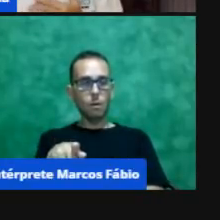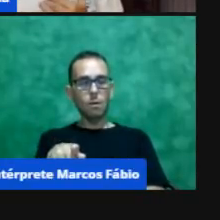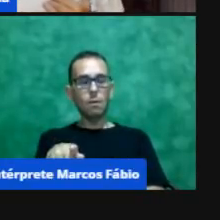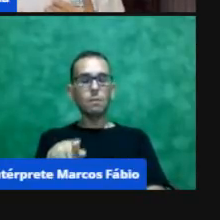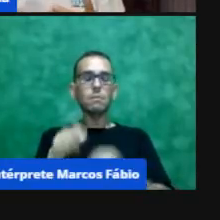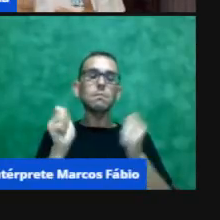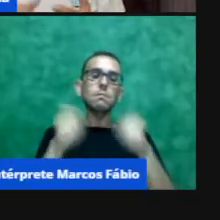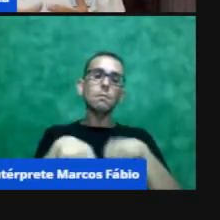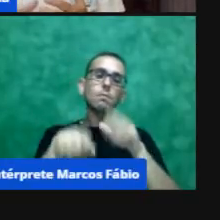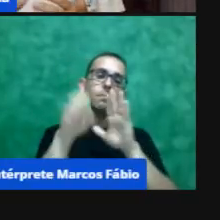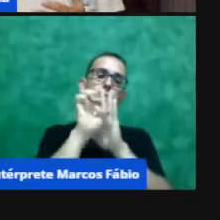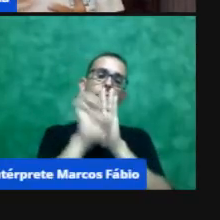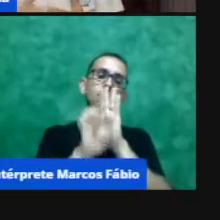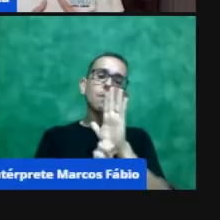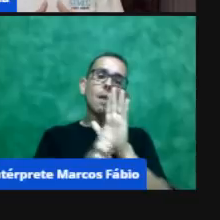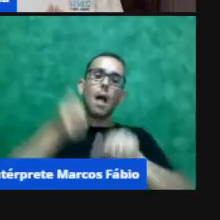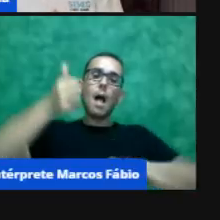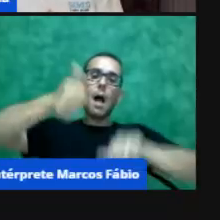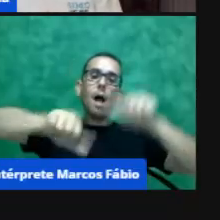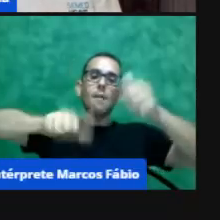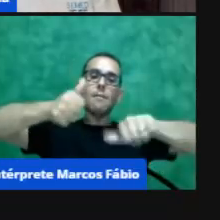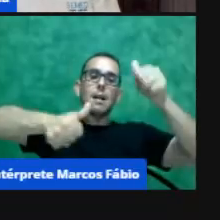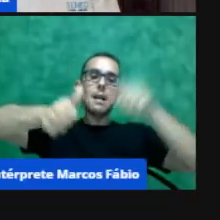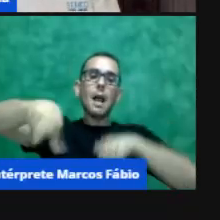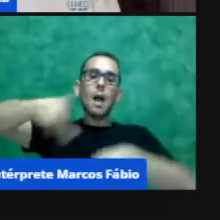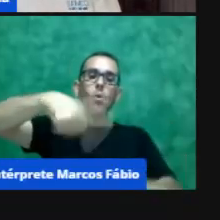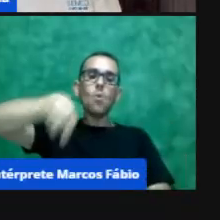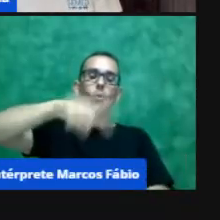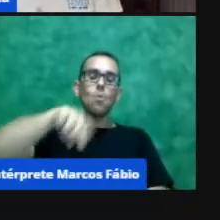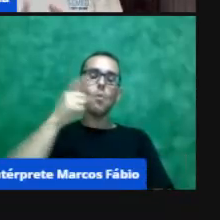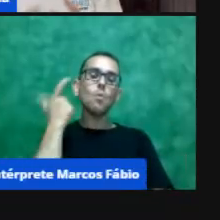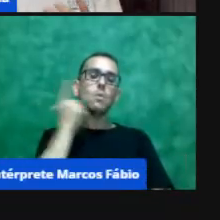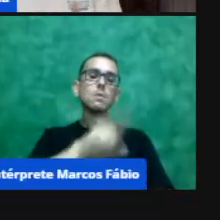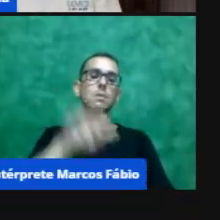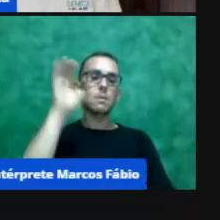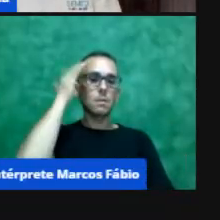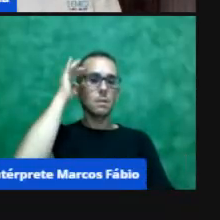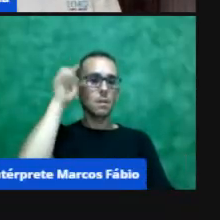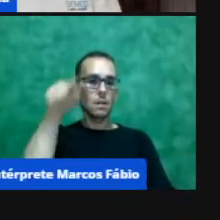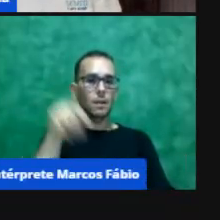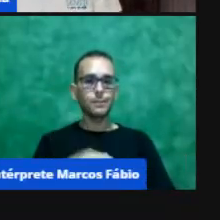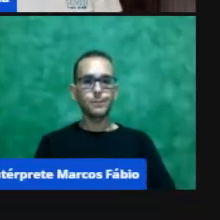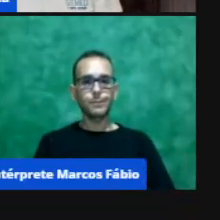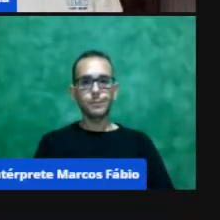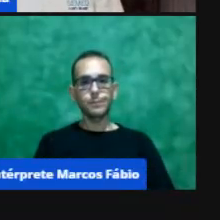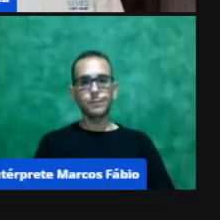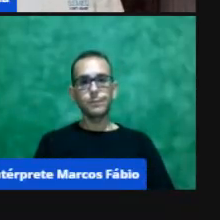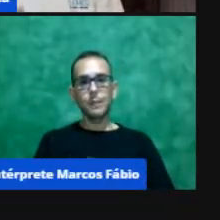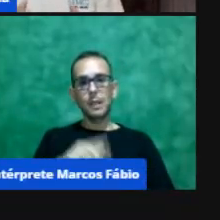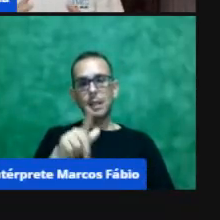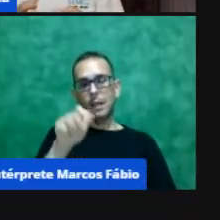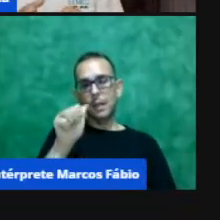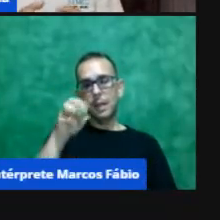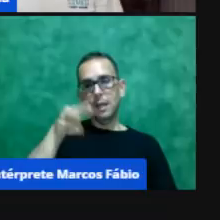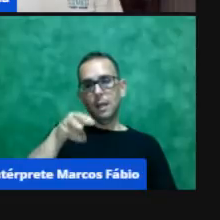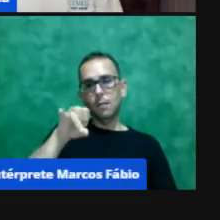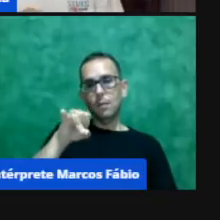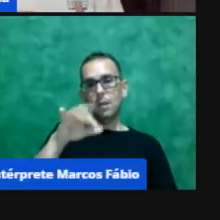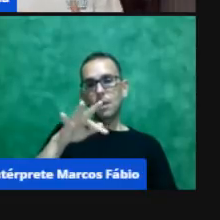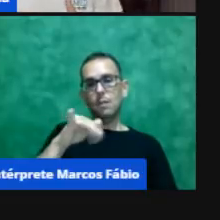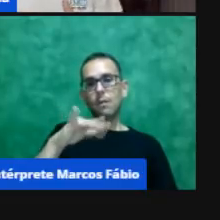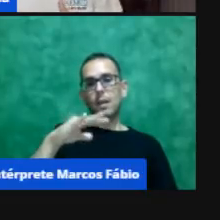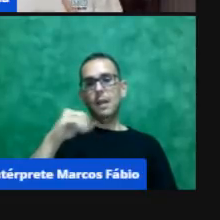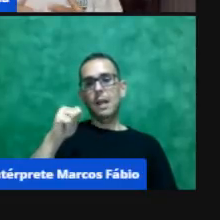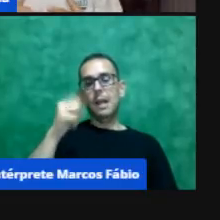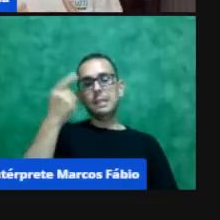exercício para avaliar essa compreensão dos alunos. A gamificação, ela